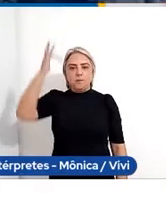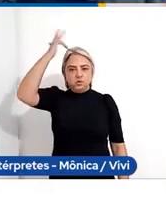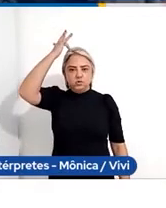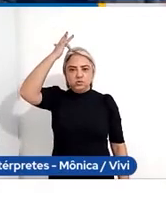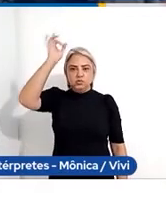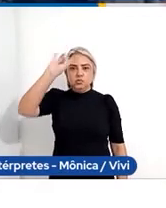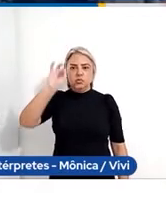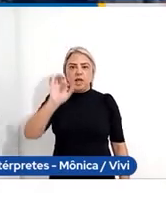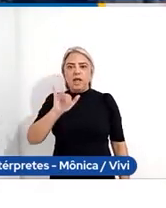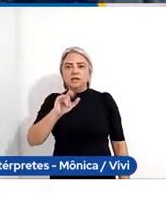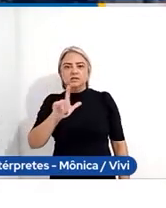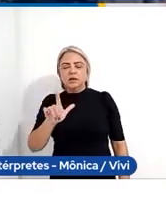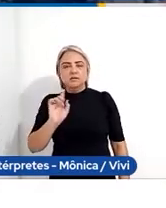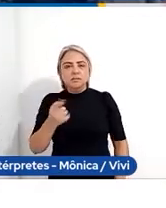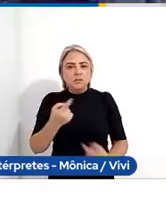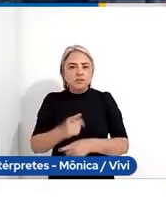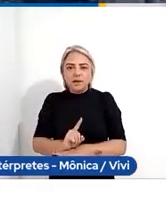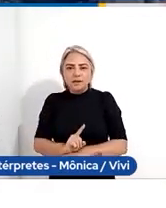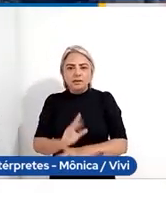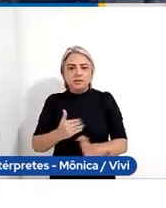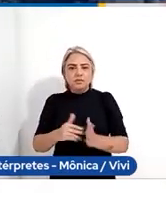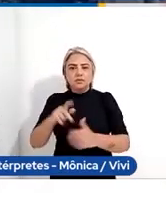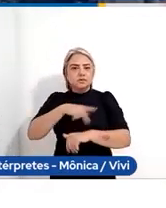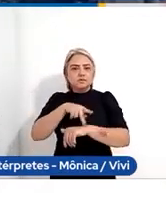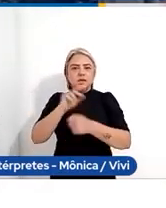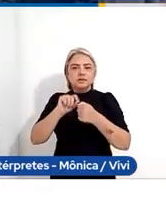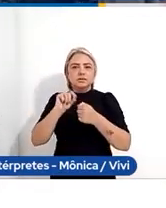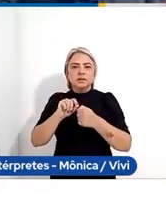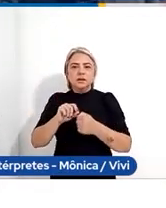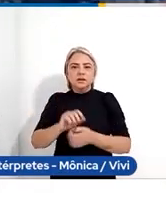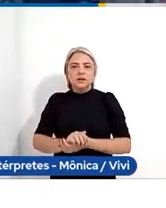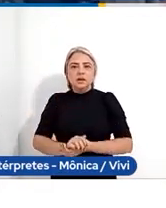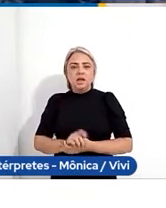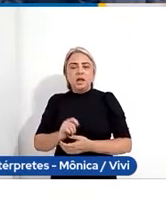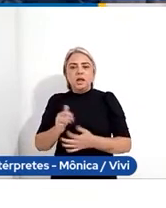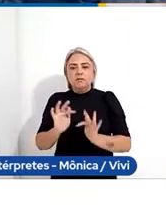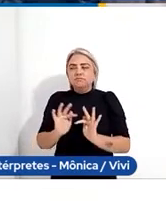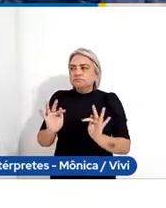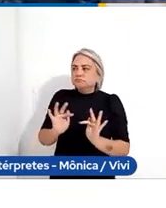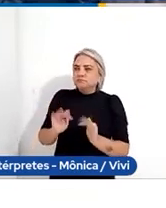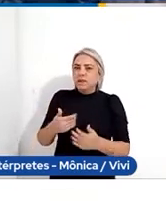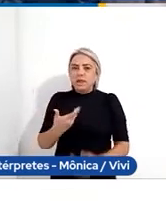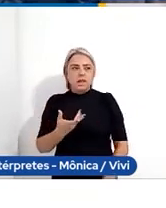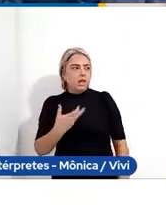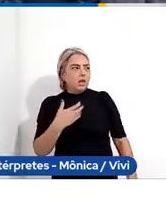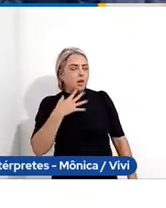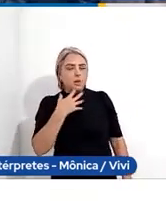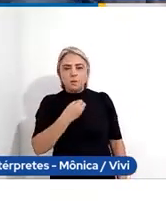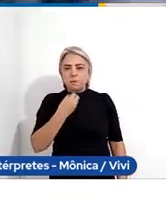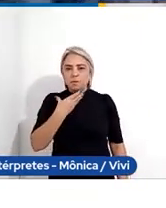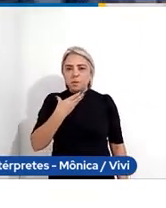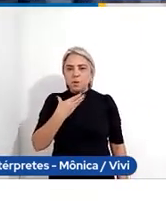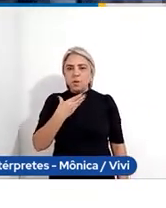é radical, muito pelo contrário, todos os países fizeram. É quase singelo. Eu achei muito bom o